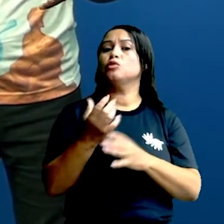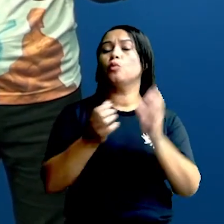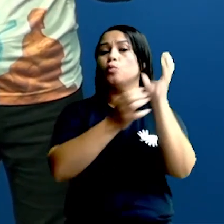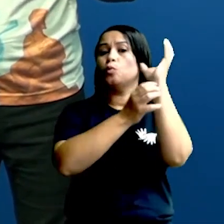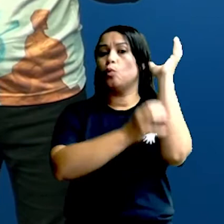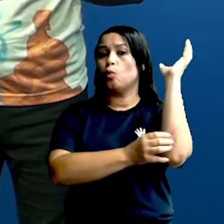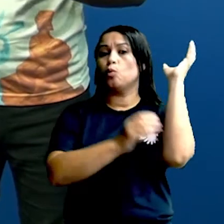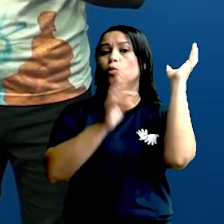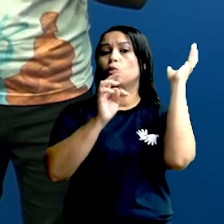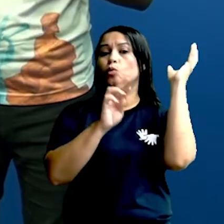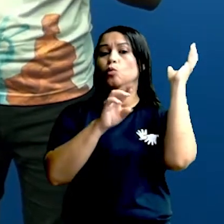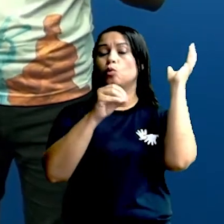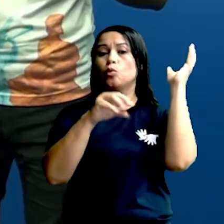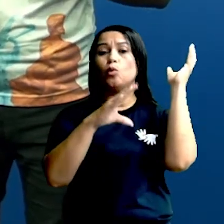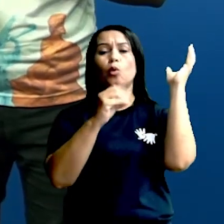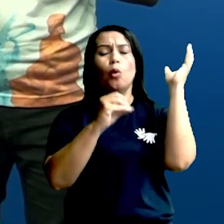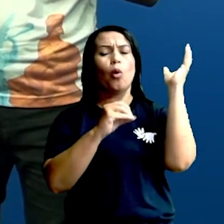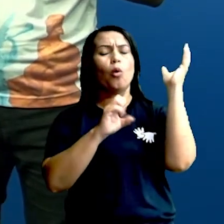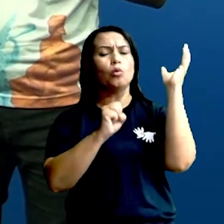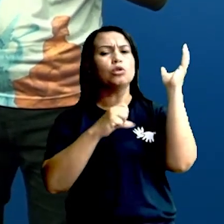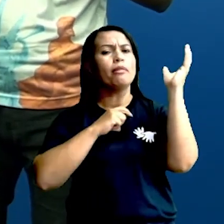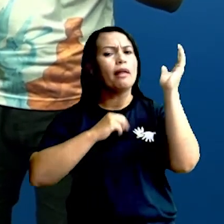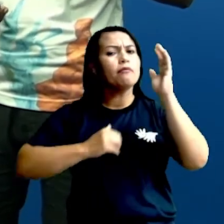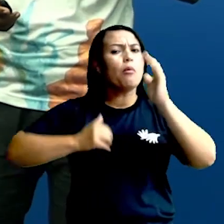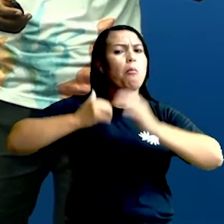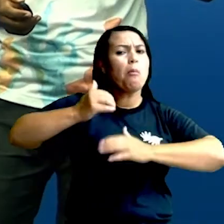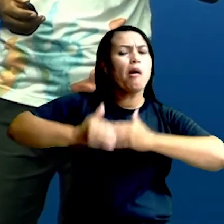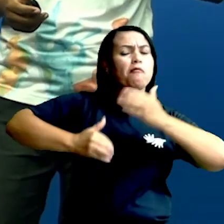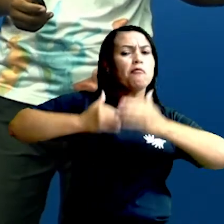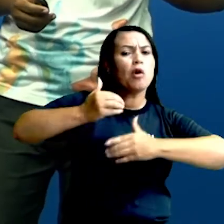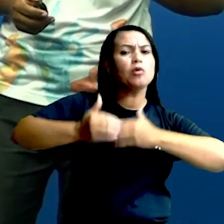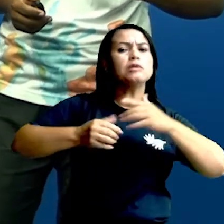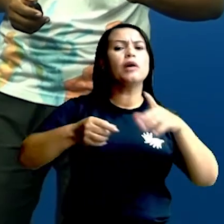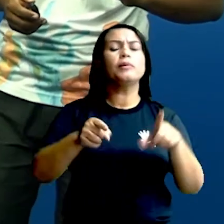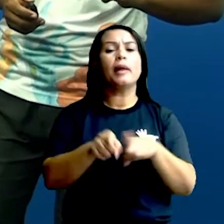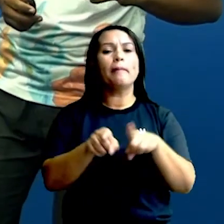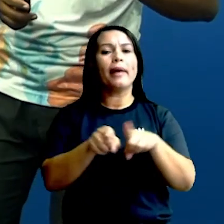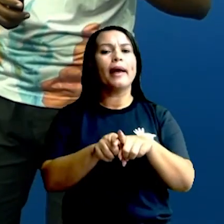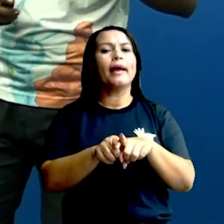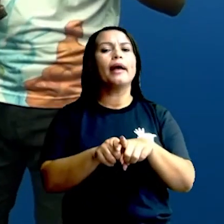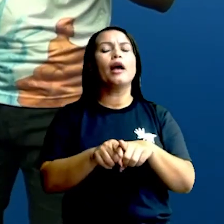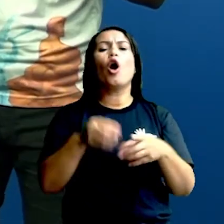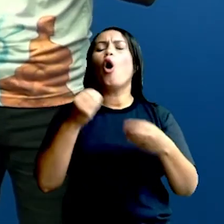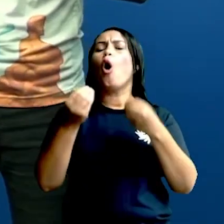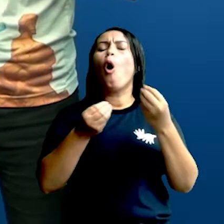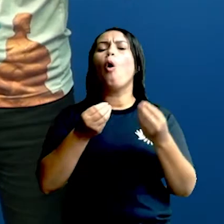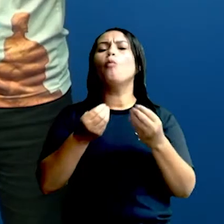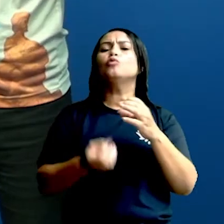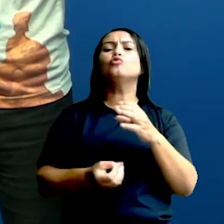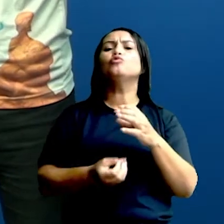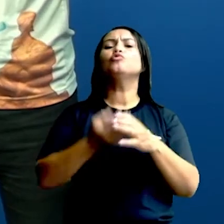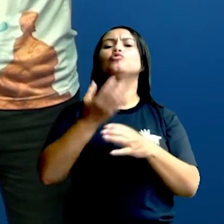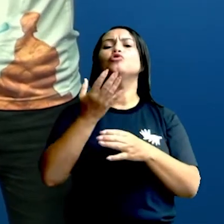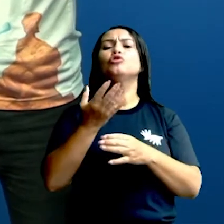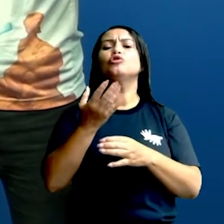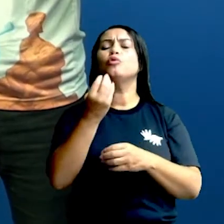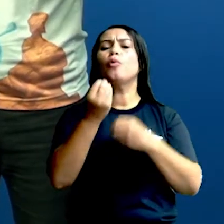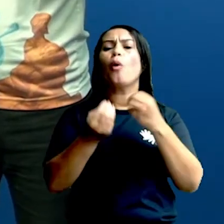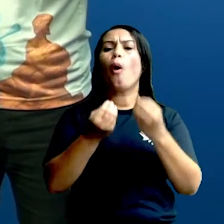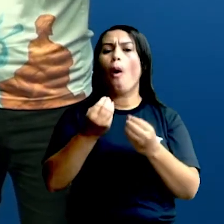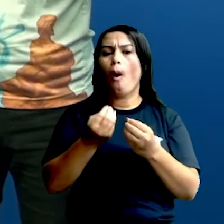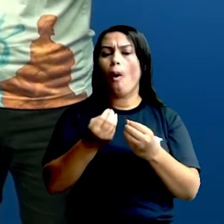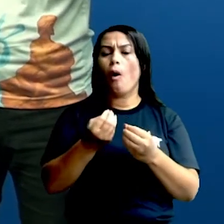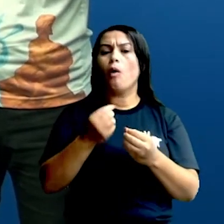hoje. Houve uma evolução das plantas, como eu falei da outra vez, e quero repetir, só relembrar mais uma vez como isso surgiu. Primeiro surgiram as